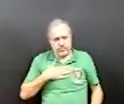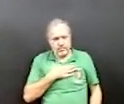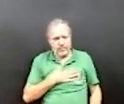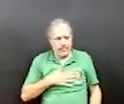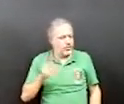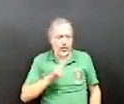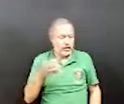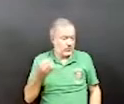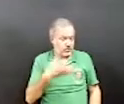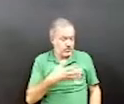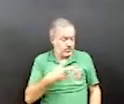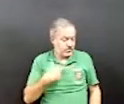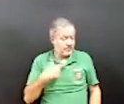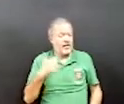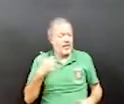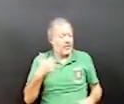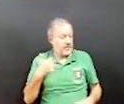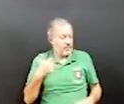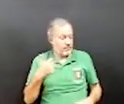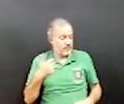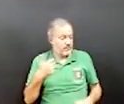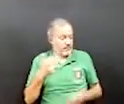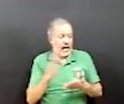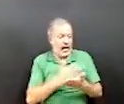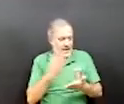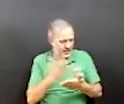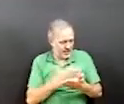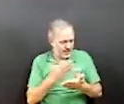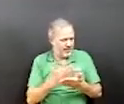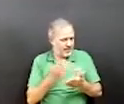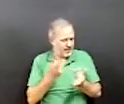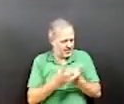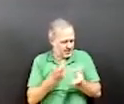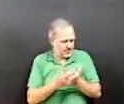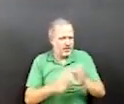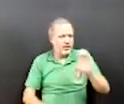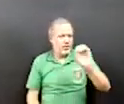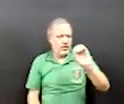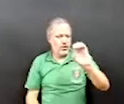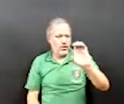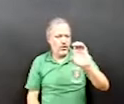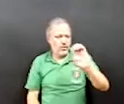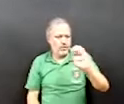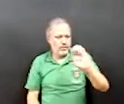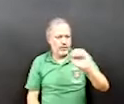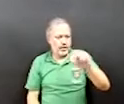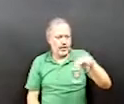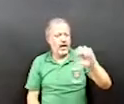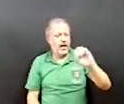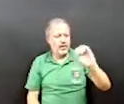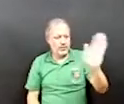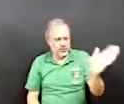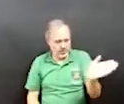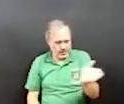não é novo, mas eu brinco que são dois livros de cabeceira que eu tenho. Um é O Oceano Azul, que fala sobre pensamentos